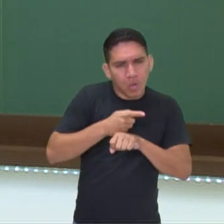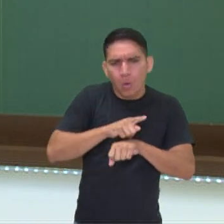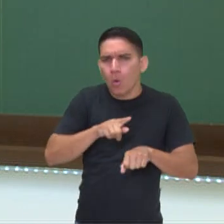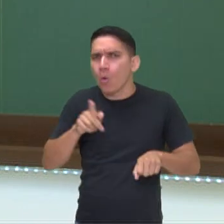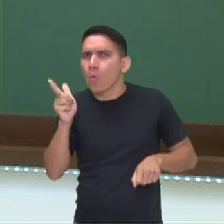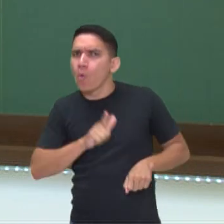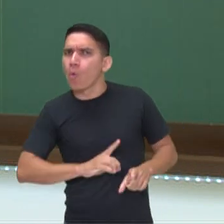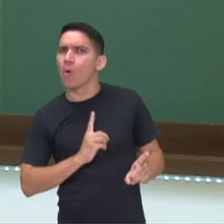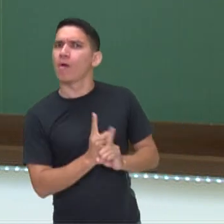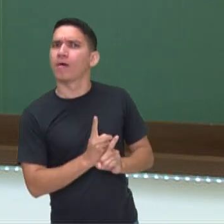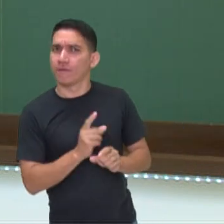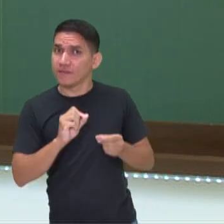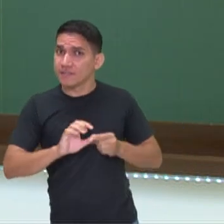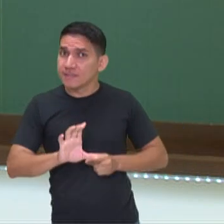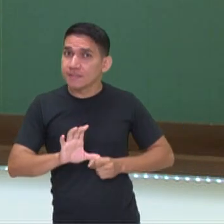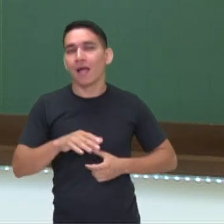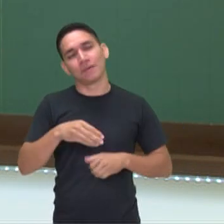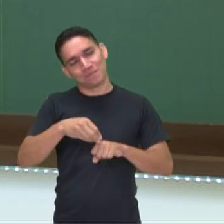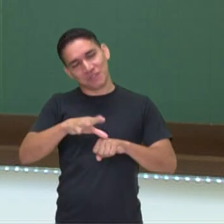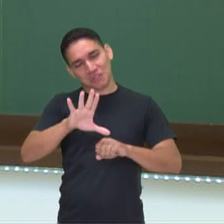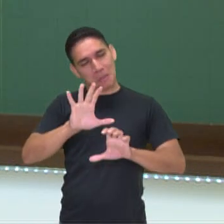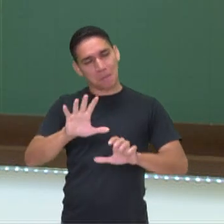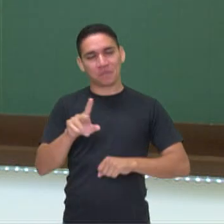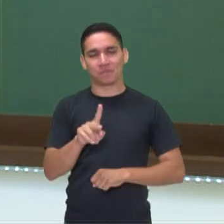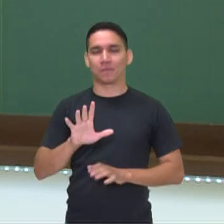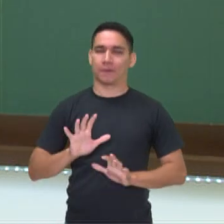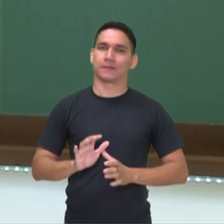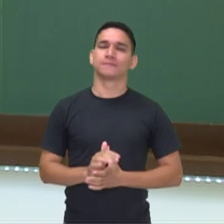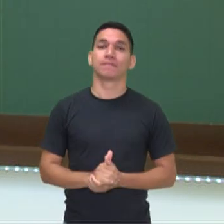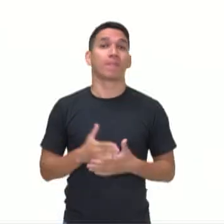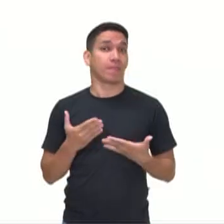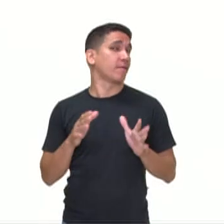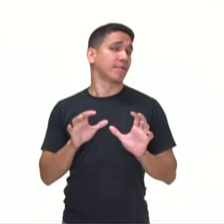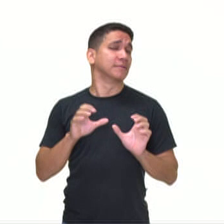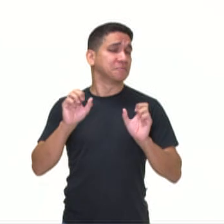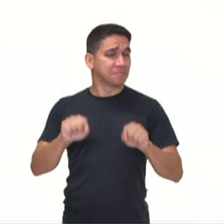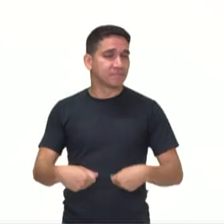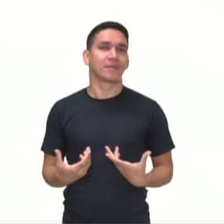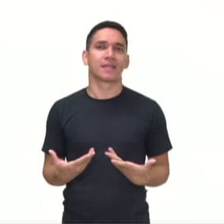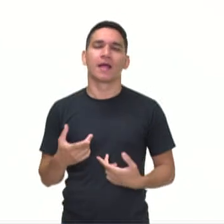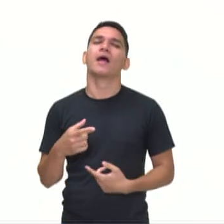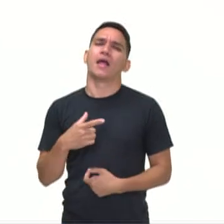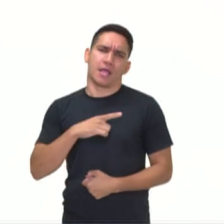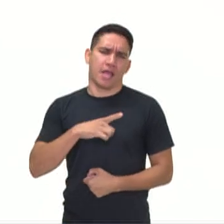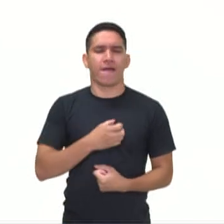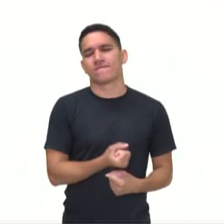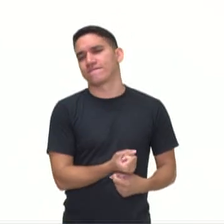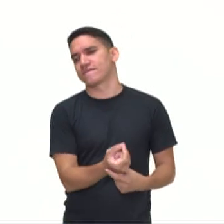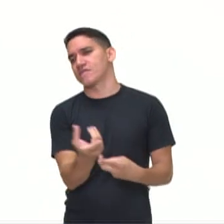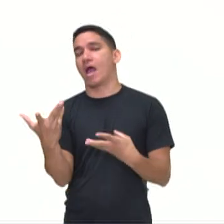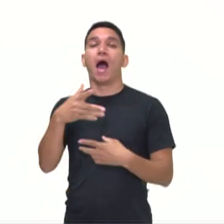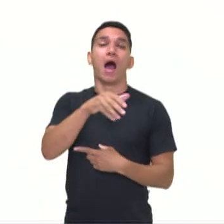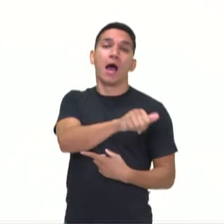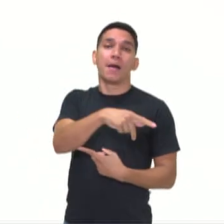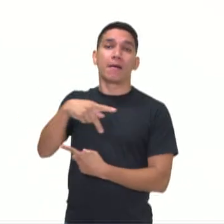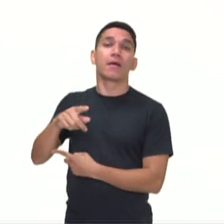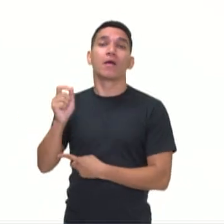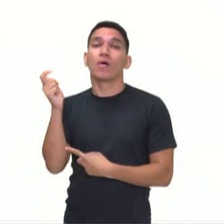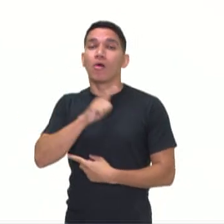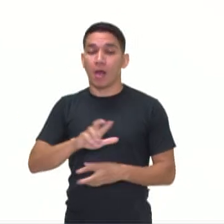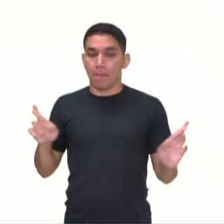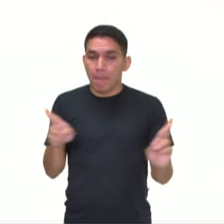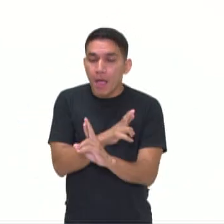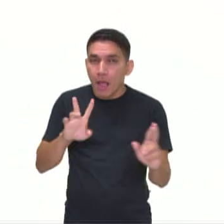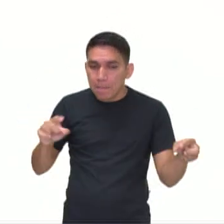isso? Então, fica uma dica aí da professora, tá bom? Então, isso mesmo, nós temos vários aplicativos que podem sim estar